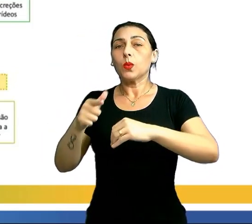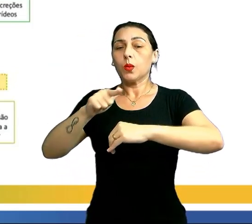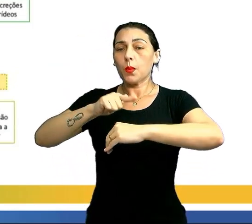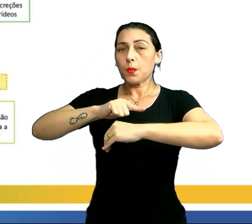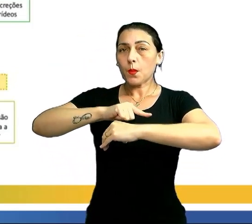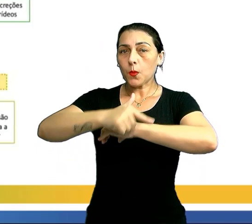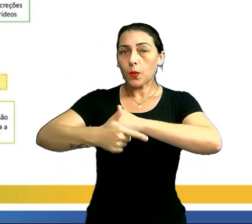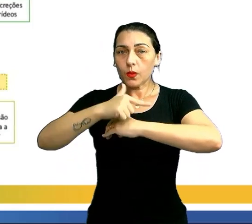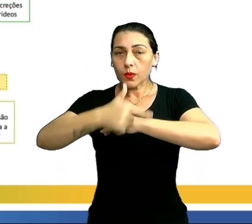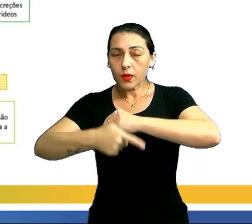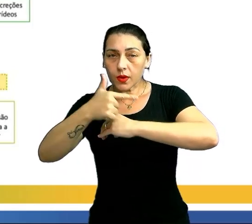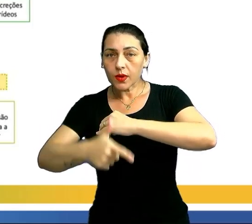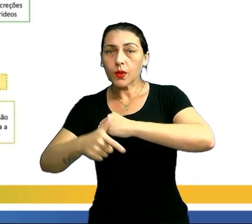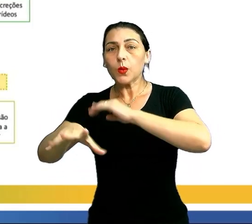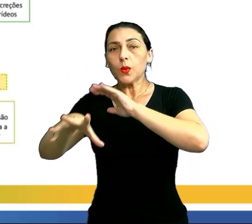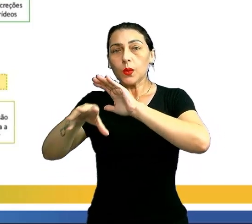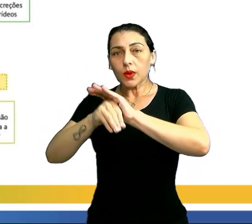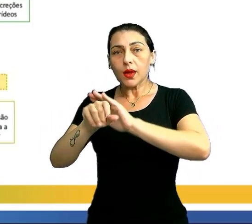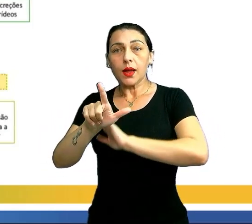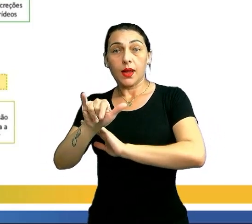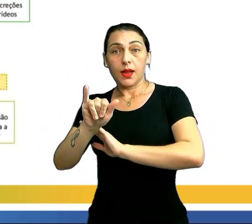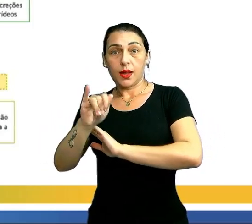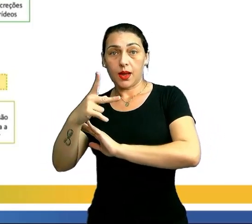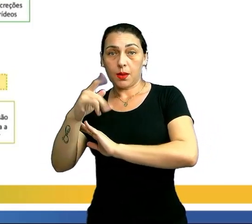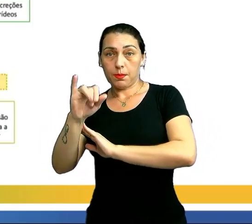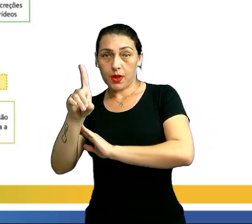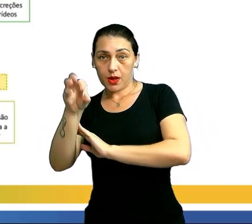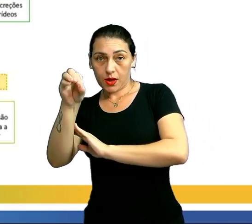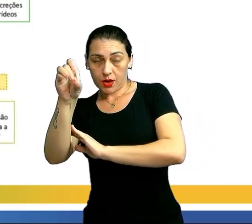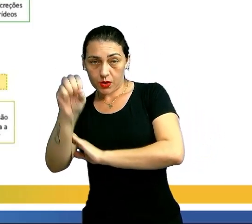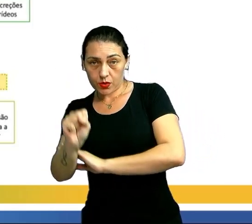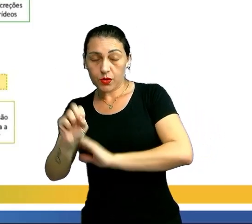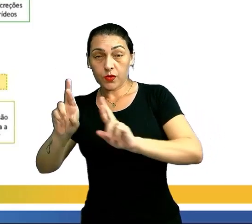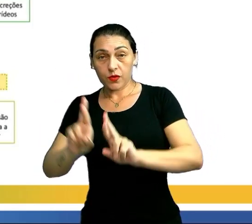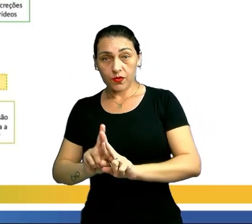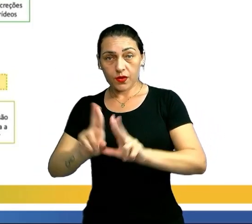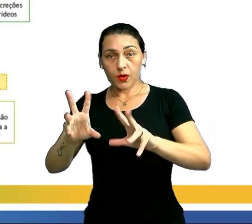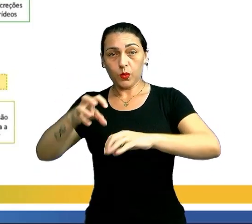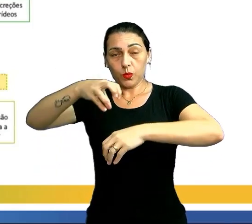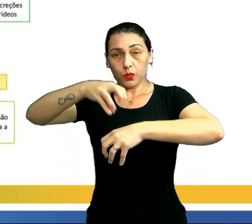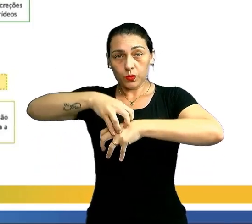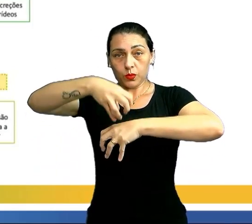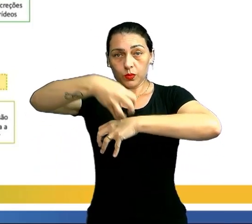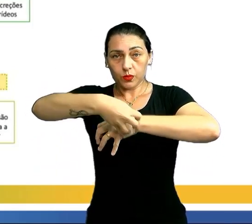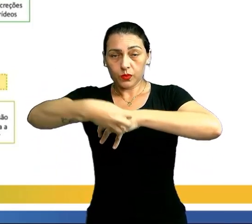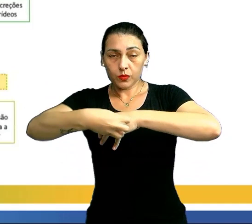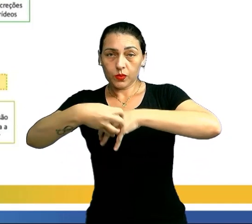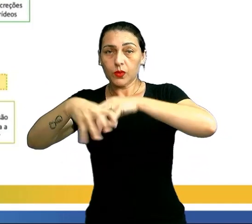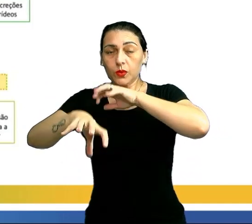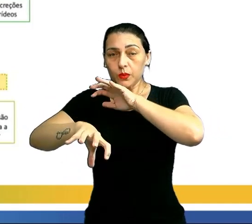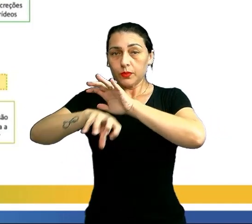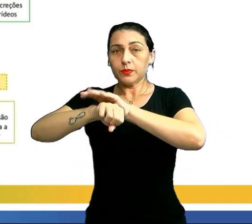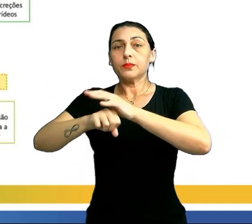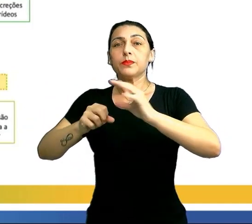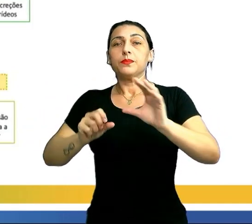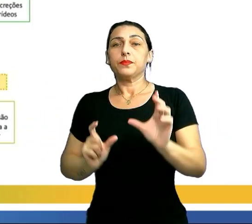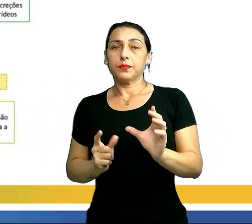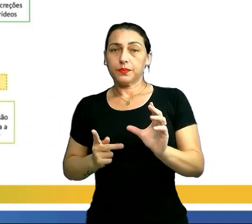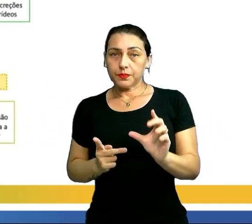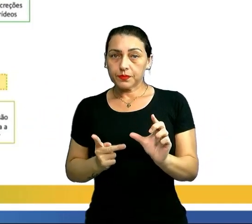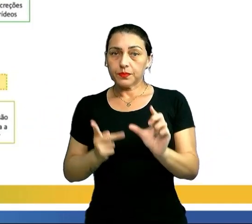liso sintetiza lipídios, diferenciando, né? Do retículo endoplasmático rugoso, que sintetiza proteínas